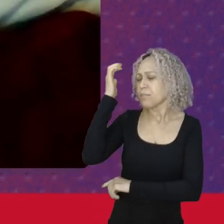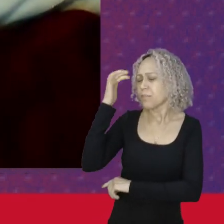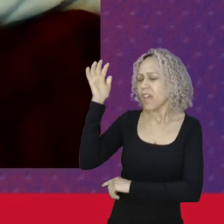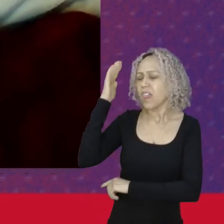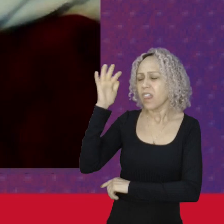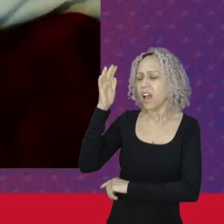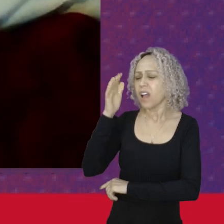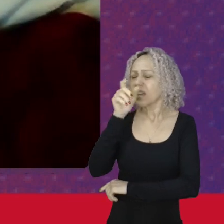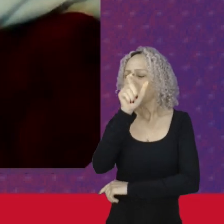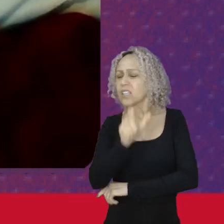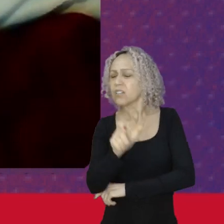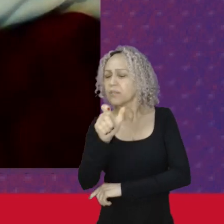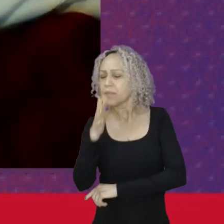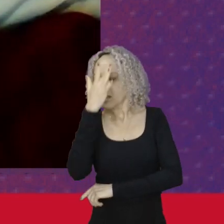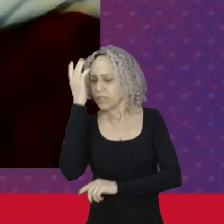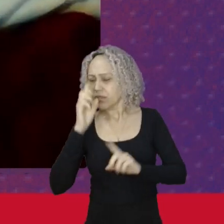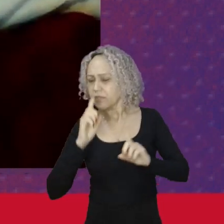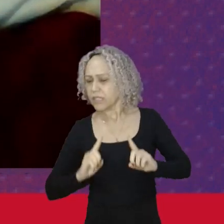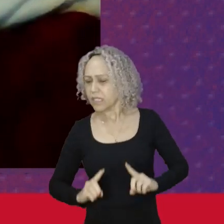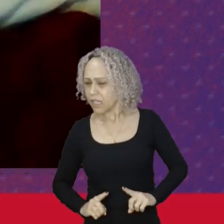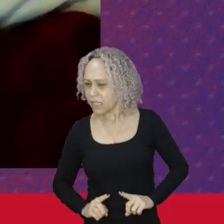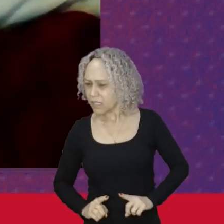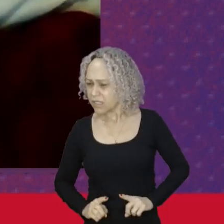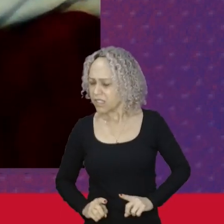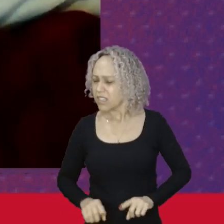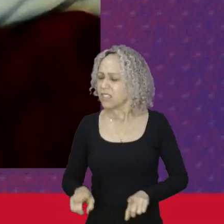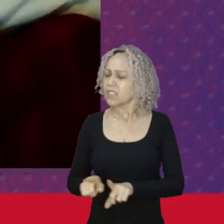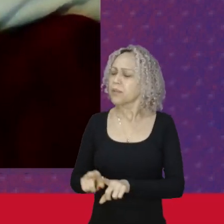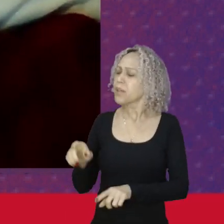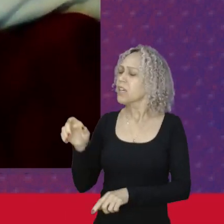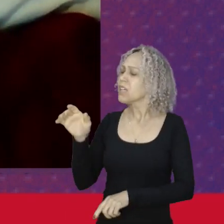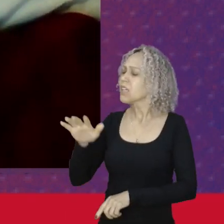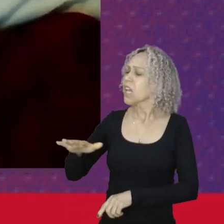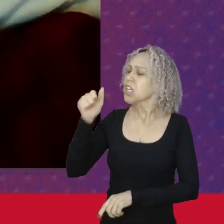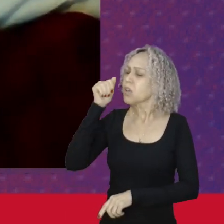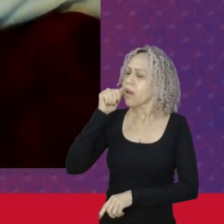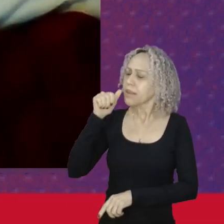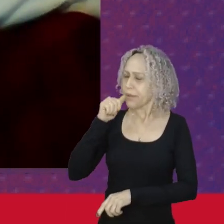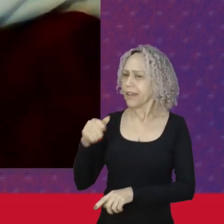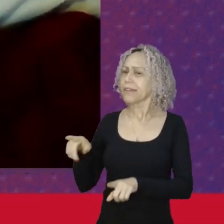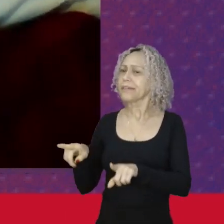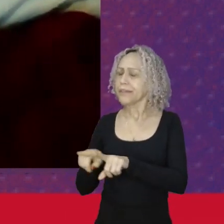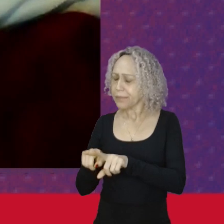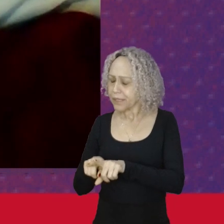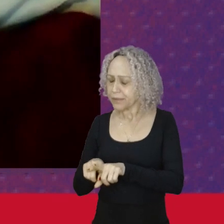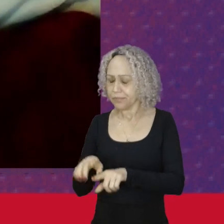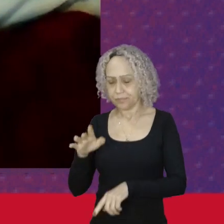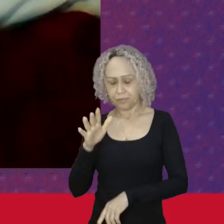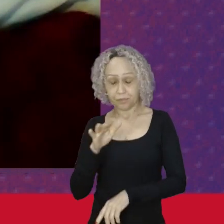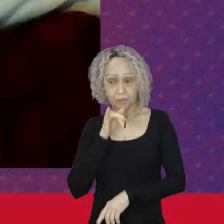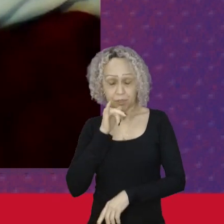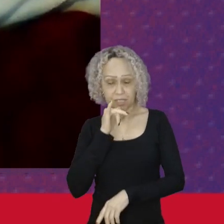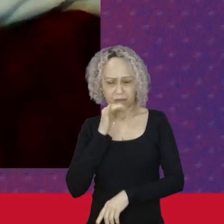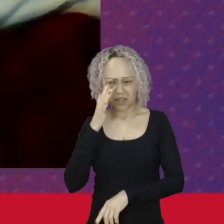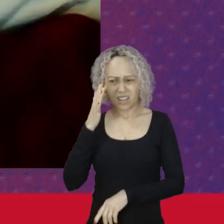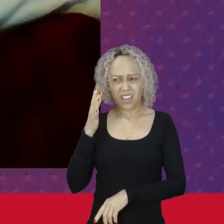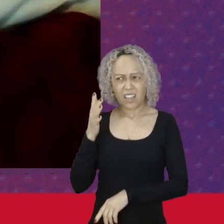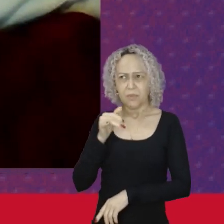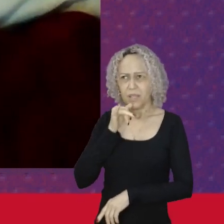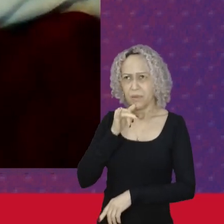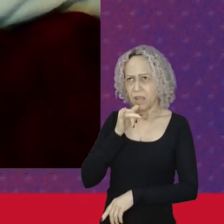com deficiência. E, geralmente, como as mulheres, as pessoas com deficiência são vistas como